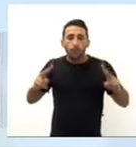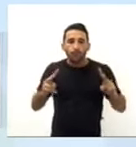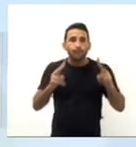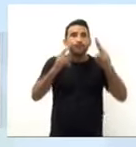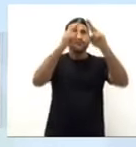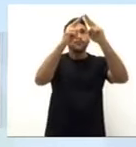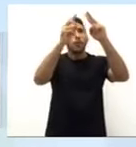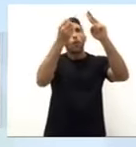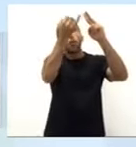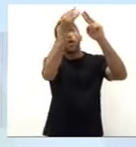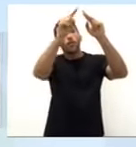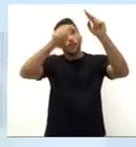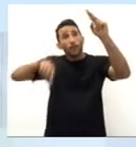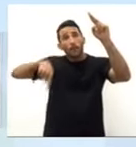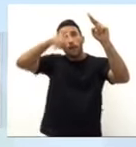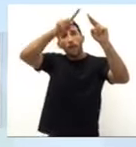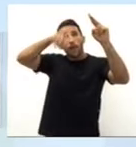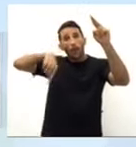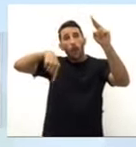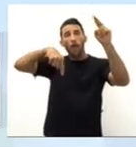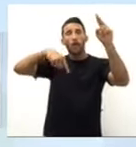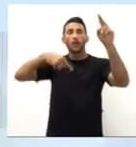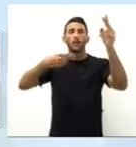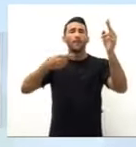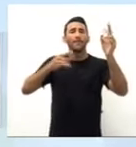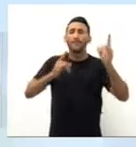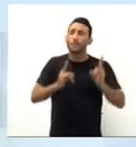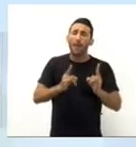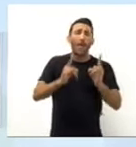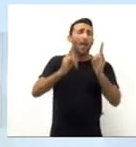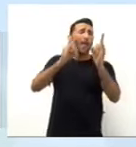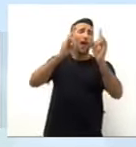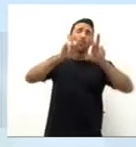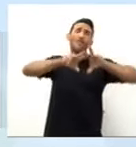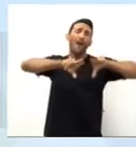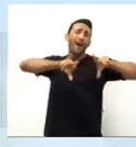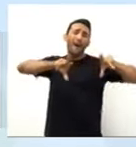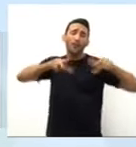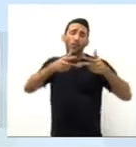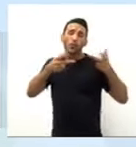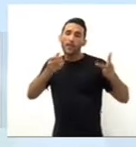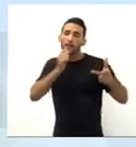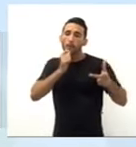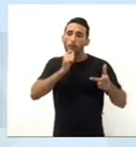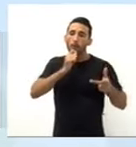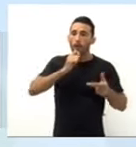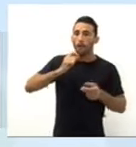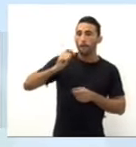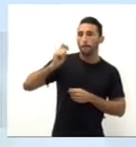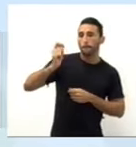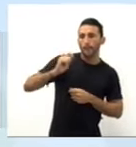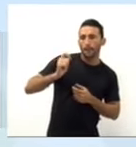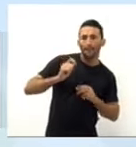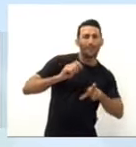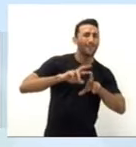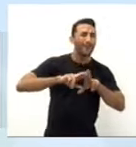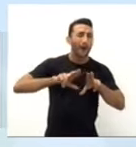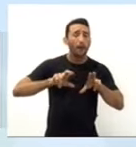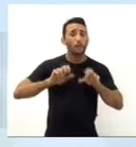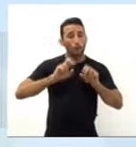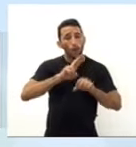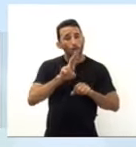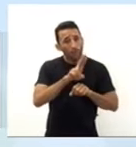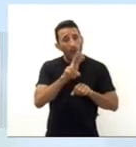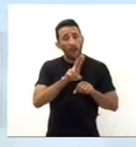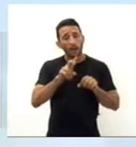que é difícil de eu estar calculando, por exemplo, pegar uma fita e calcular. Então, eu utilizo a